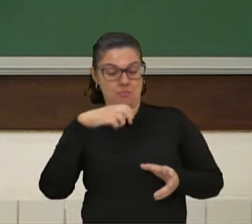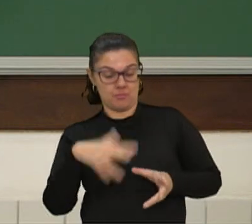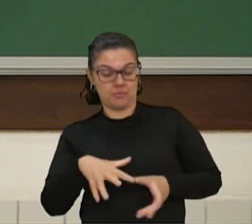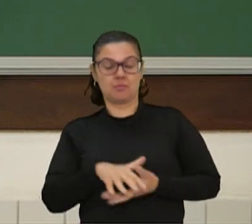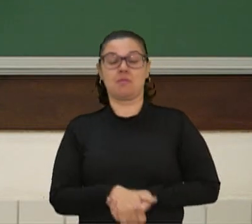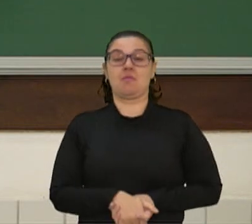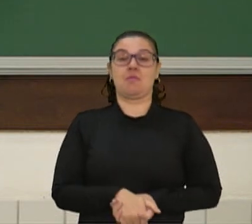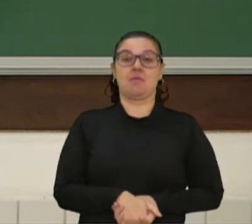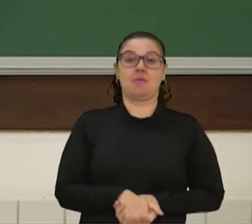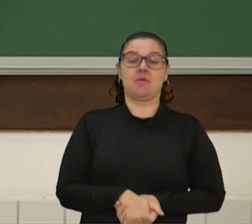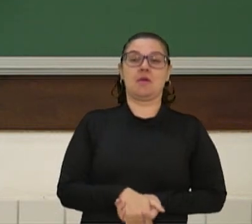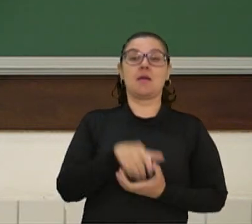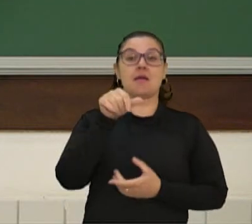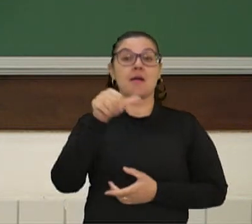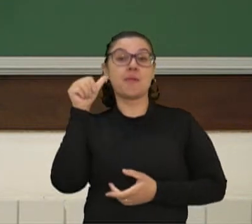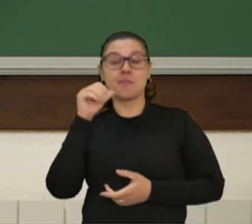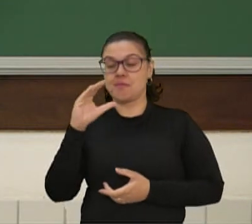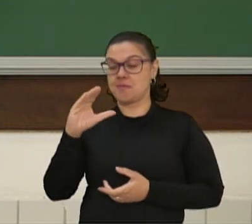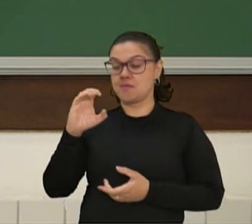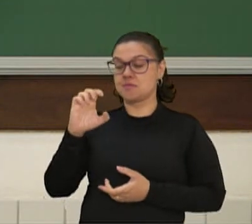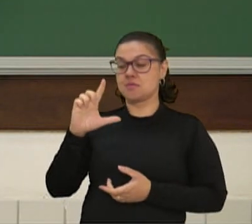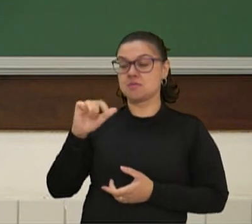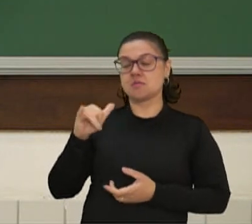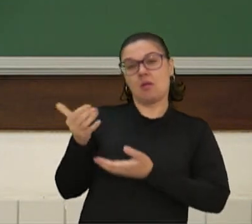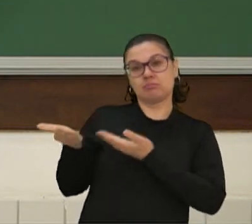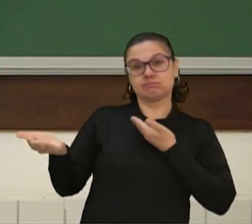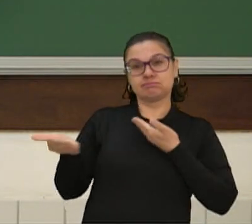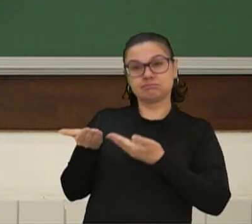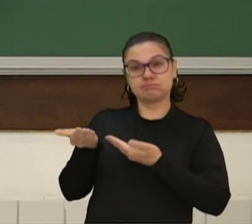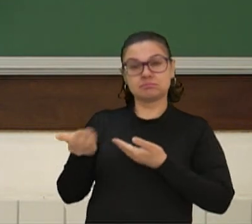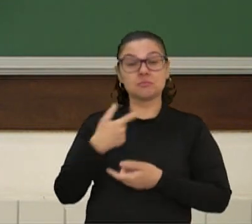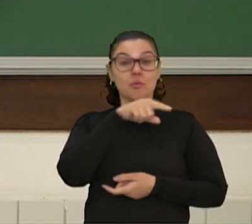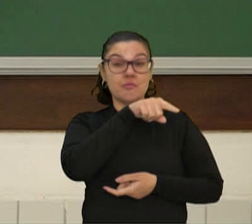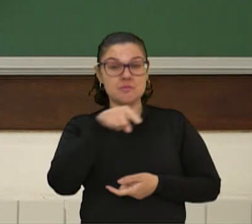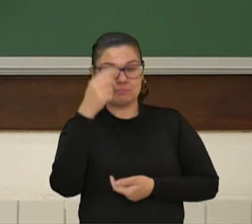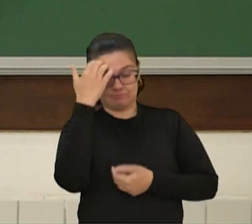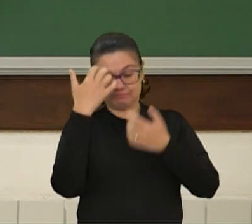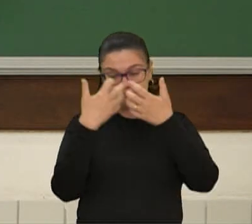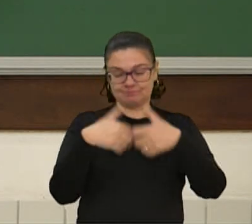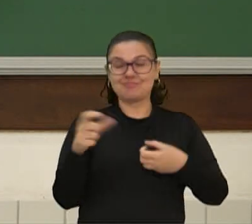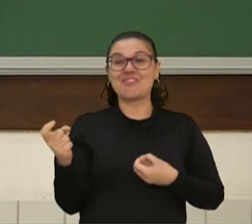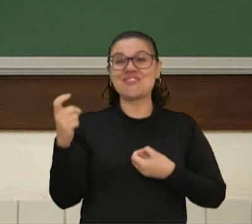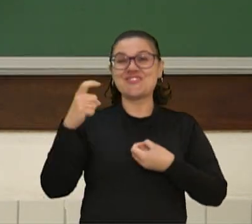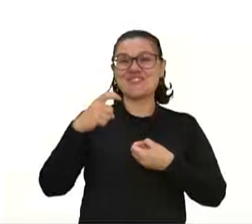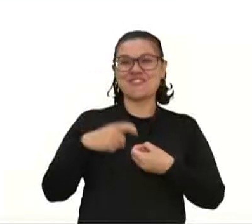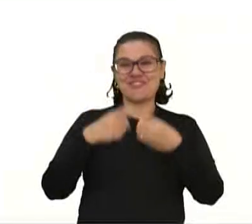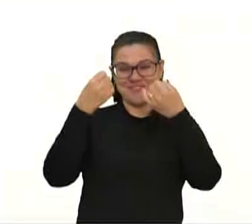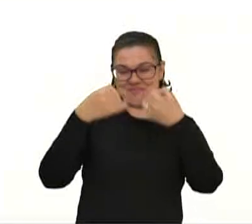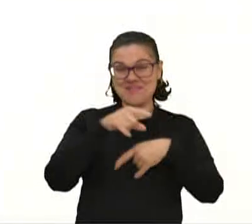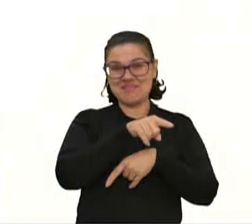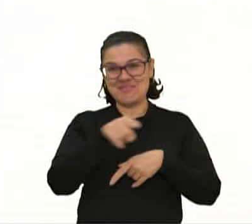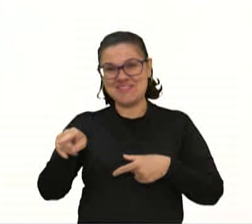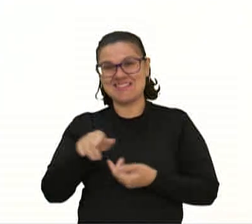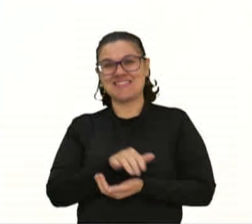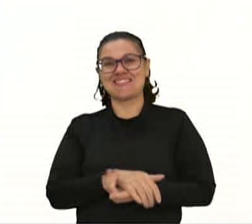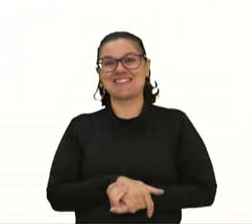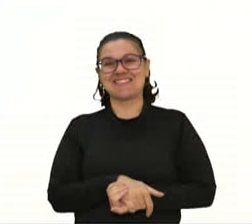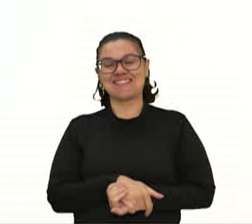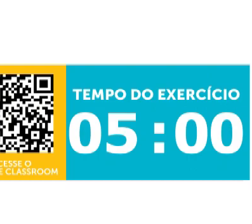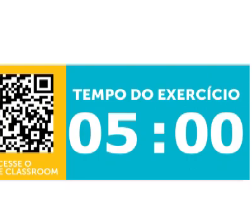Portugal. A Cecília conversava muito com essa tradição. Pensem aí um pouquinho, eu já volto comentando com vocês.